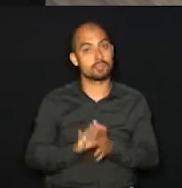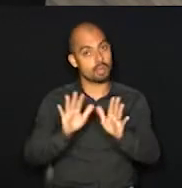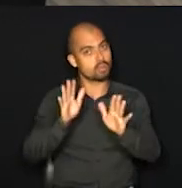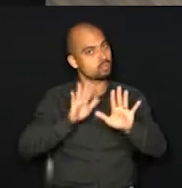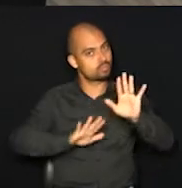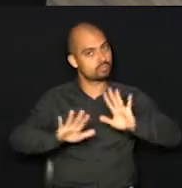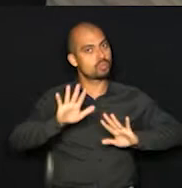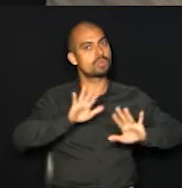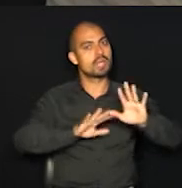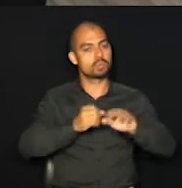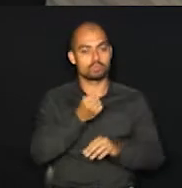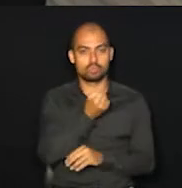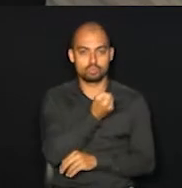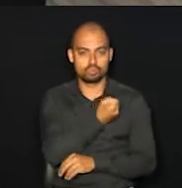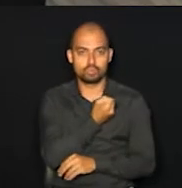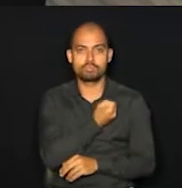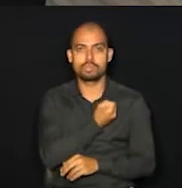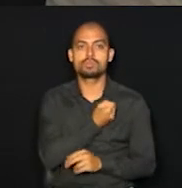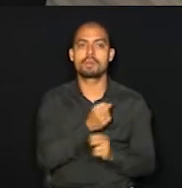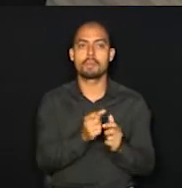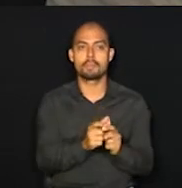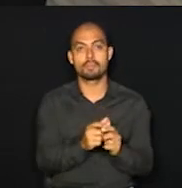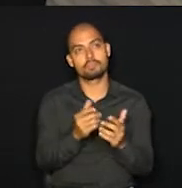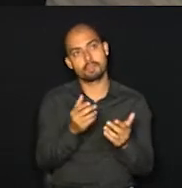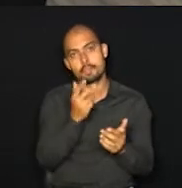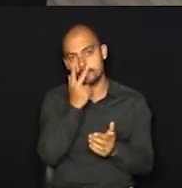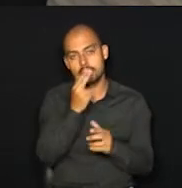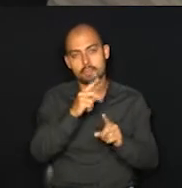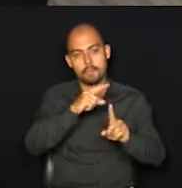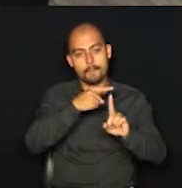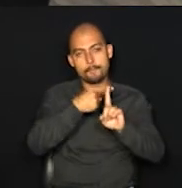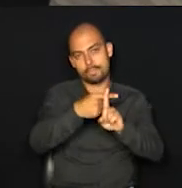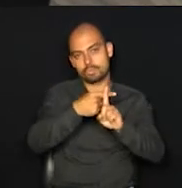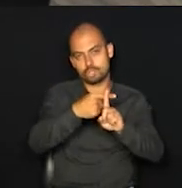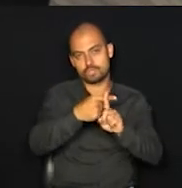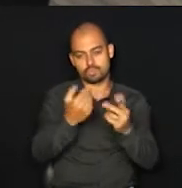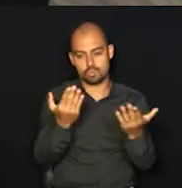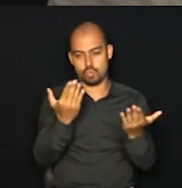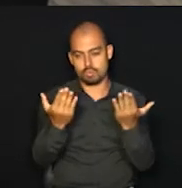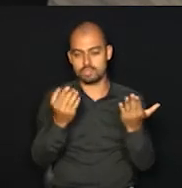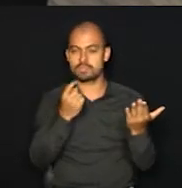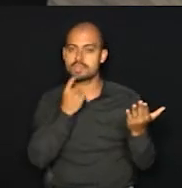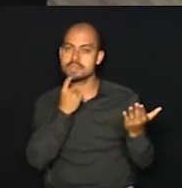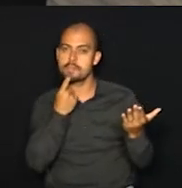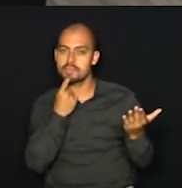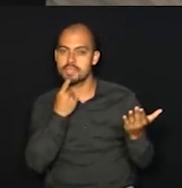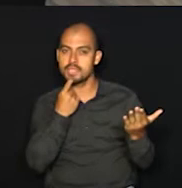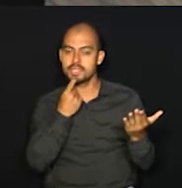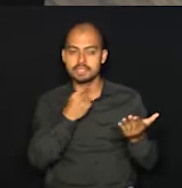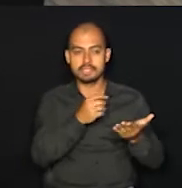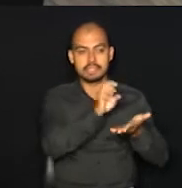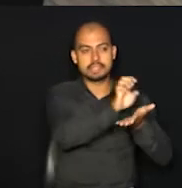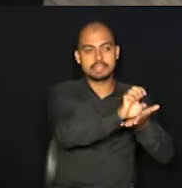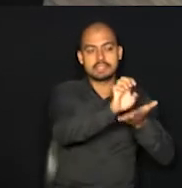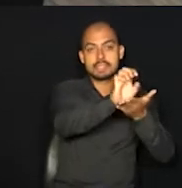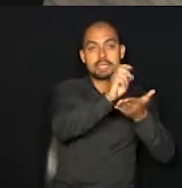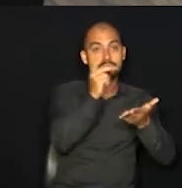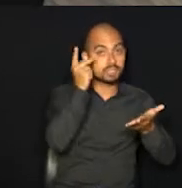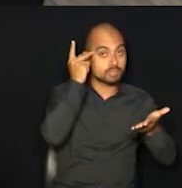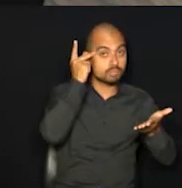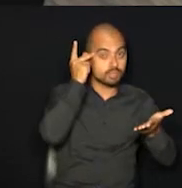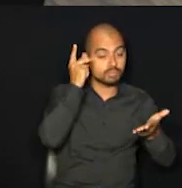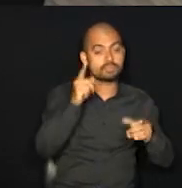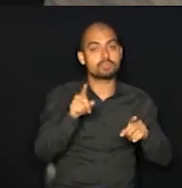cuidado, né? Os números foram até que positivos, né? Comparação de Campinas com o estado de São Paulo, com a cidade,